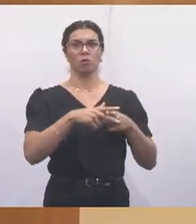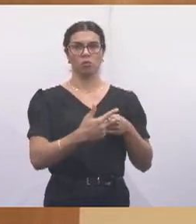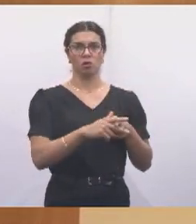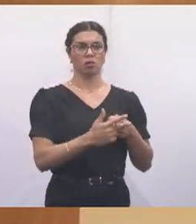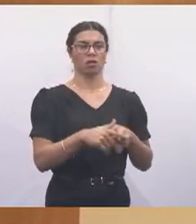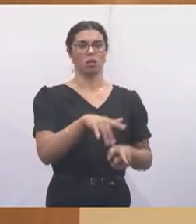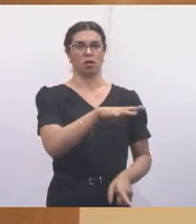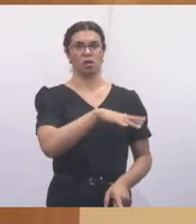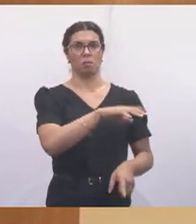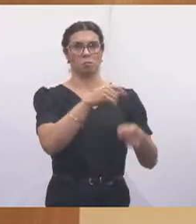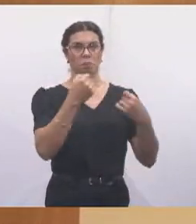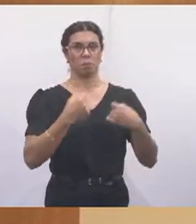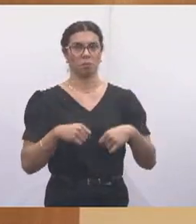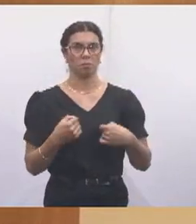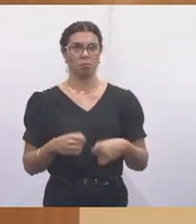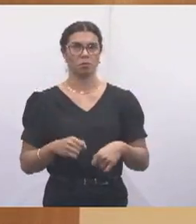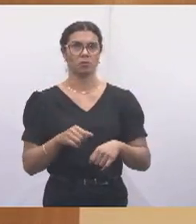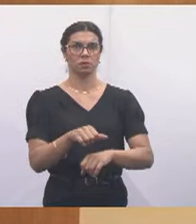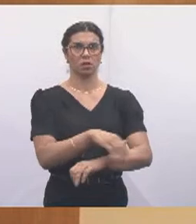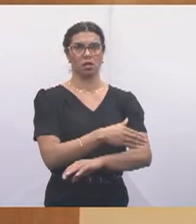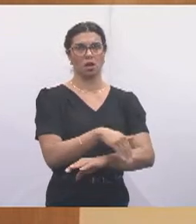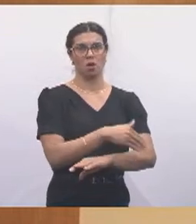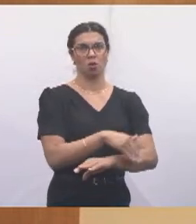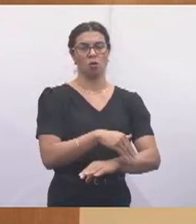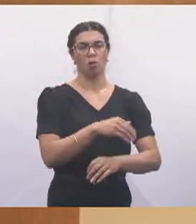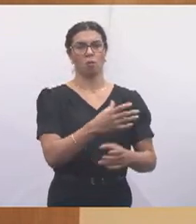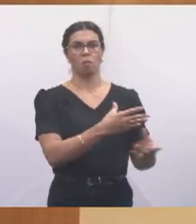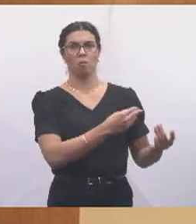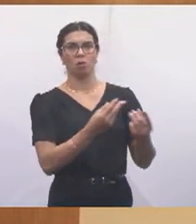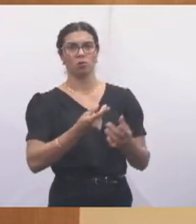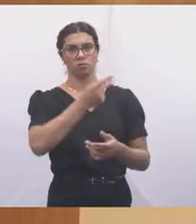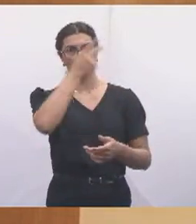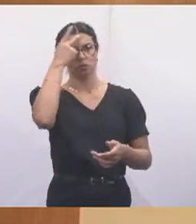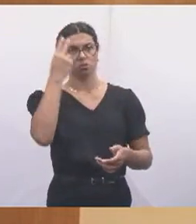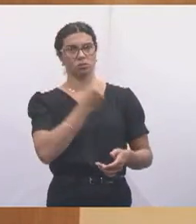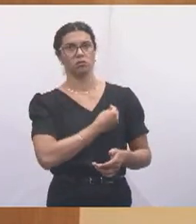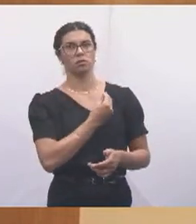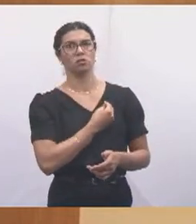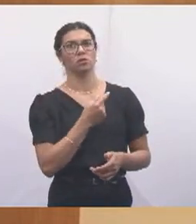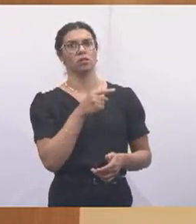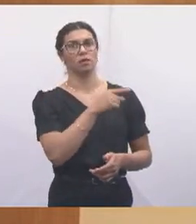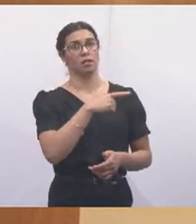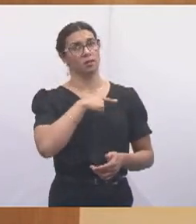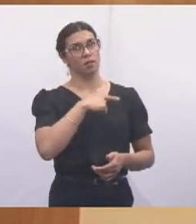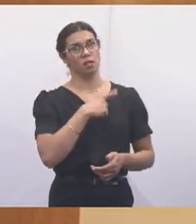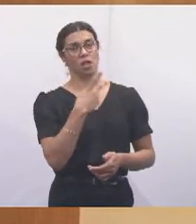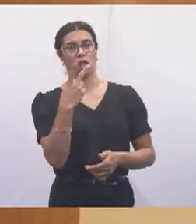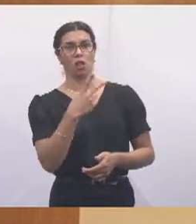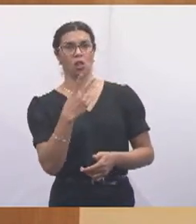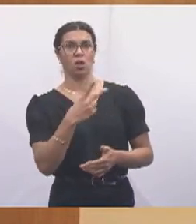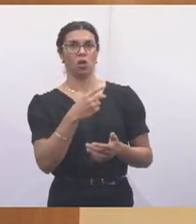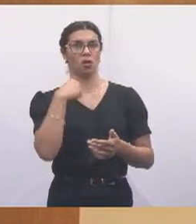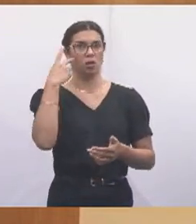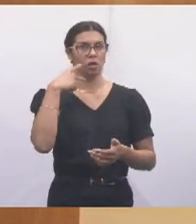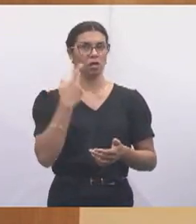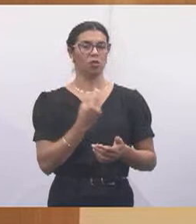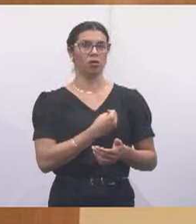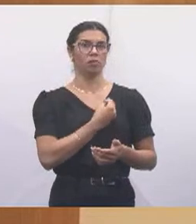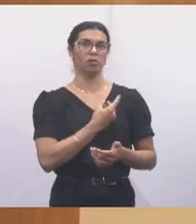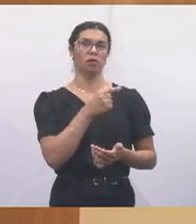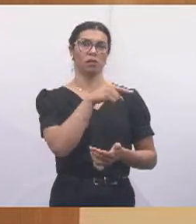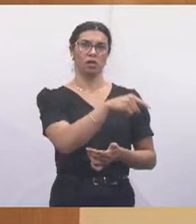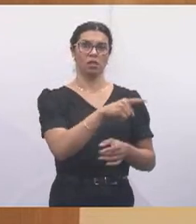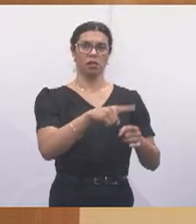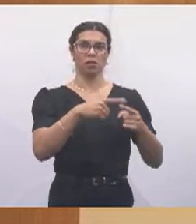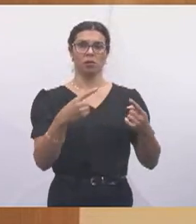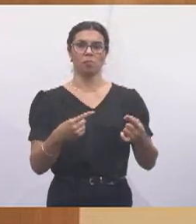Lago Azul, na avenida lá. Muitos moradores moram lá, Valmir? Valmir sabe, tem dois vereadores lá no Meia Lua, mas é como eu sempre falo, o vereador